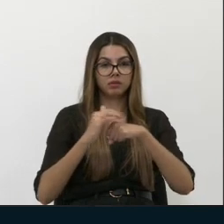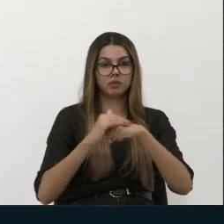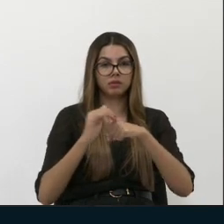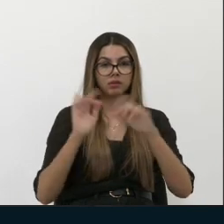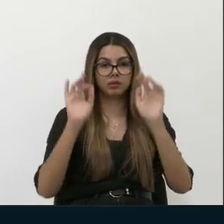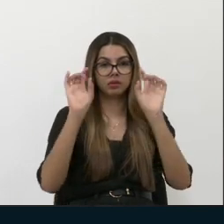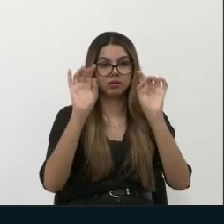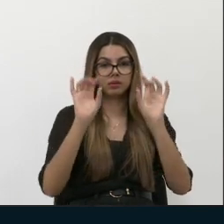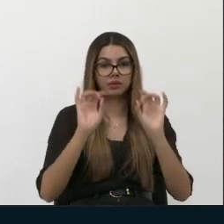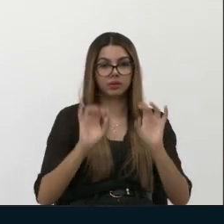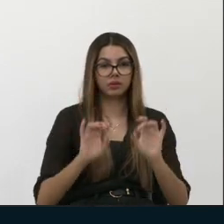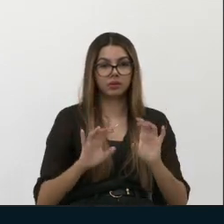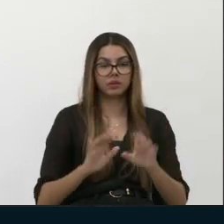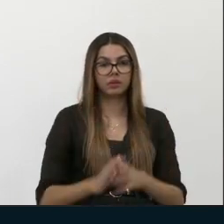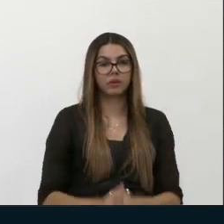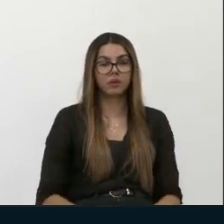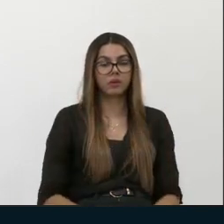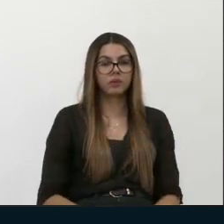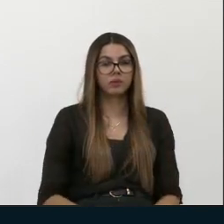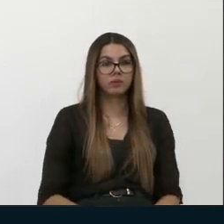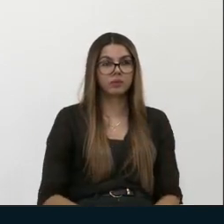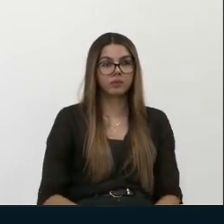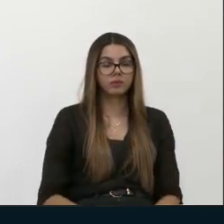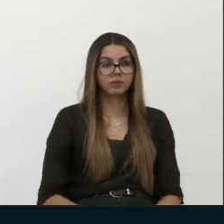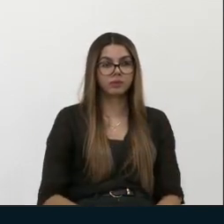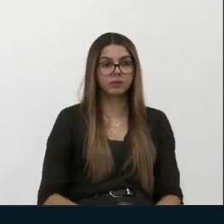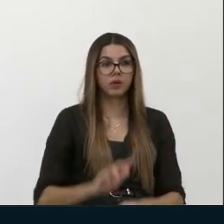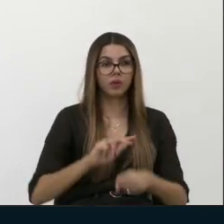Guarulhos. Veio aqui